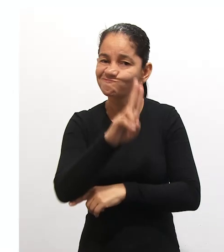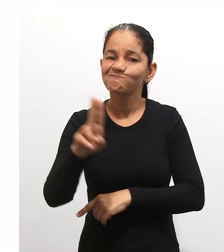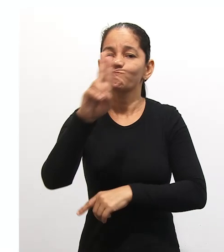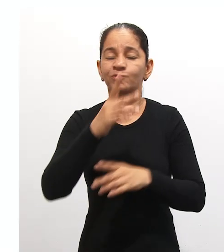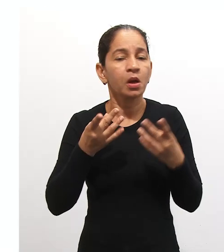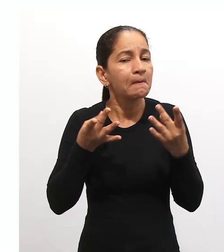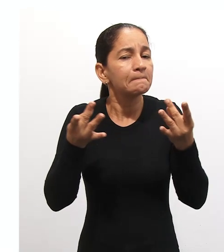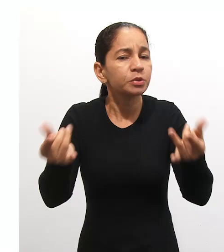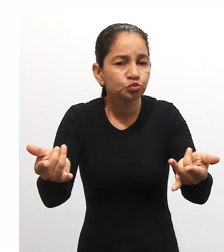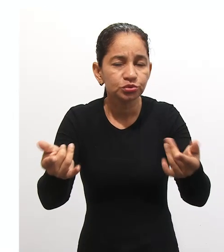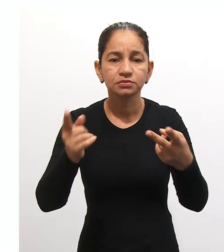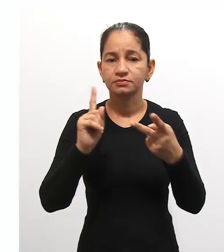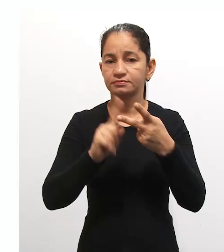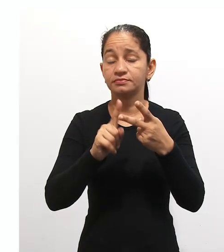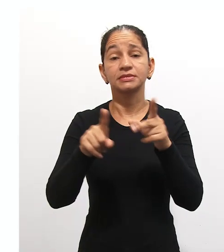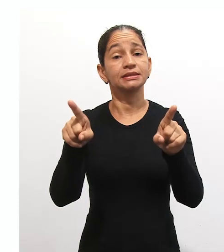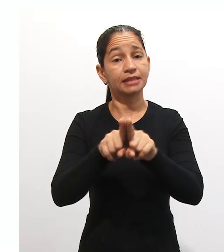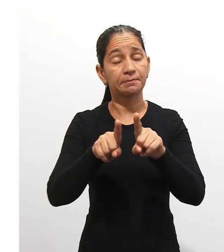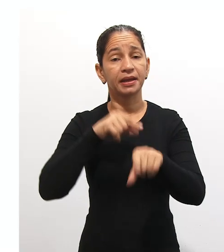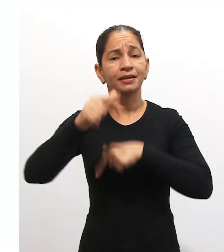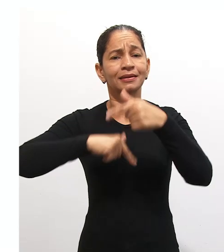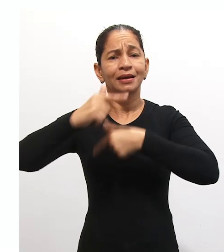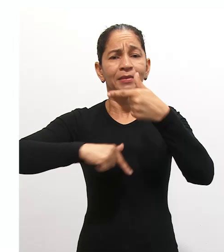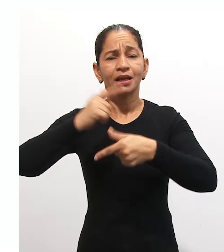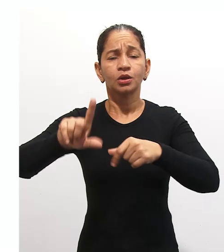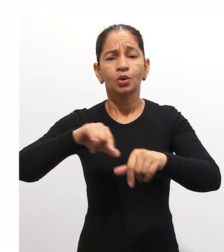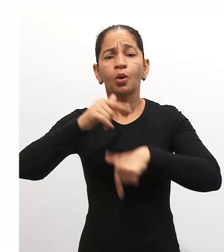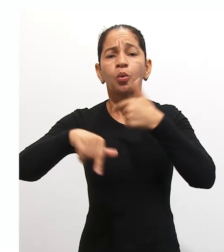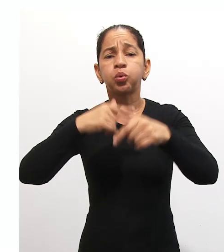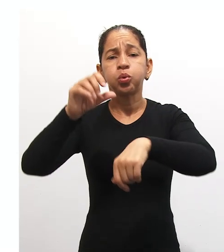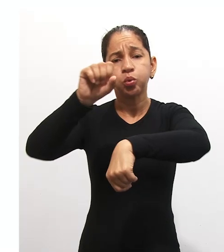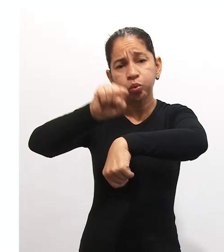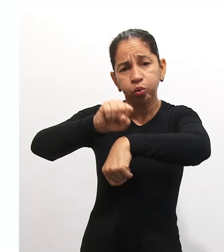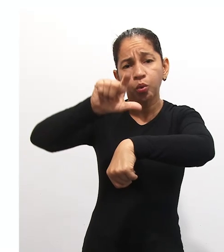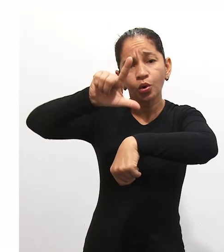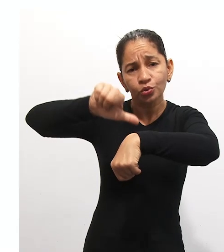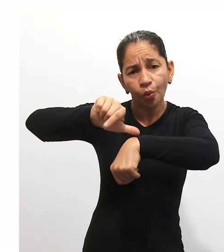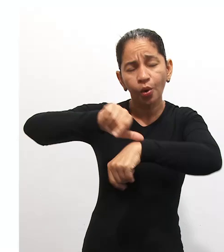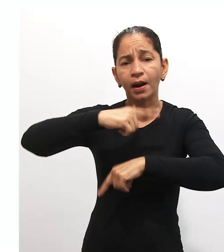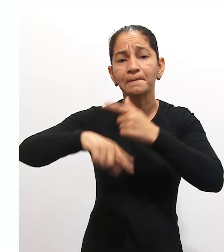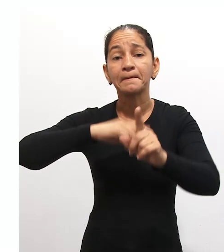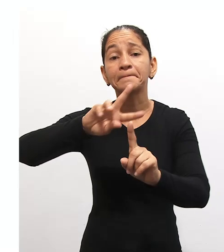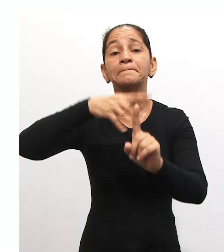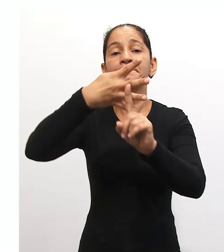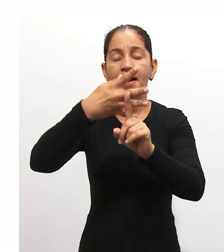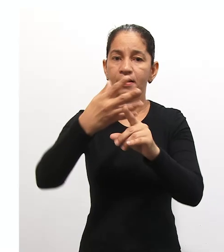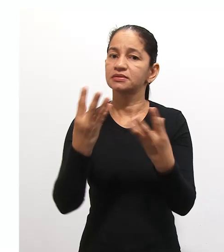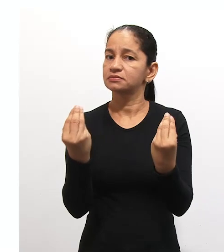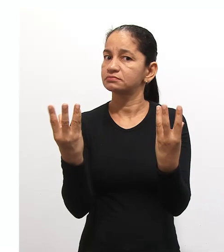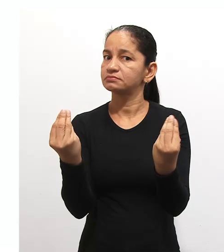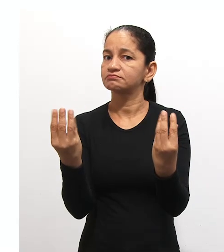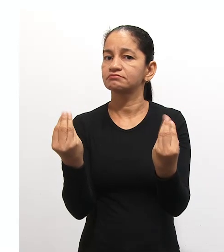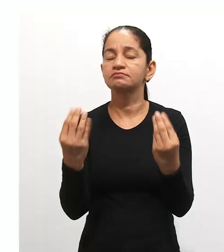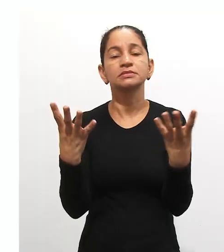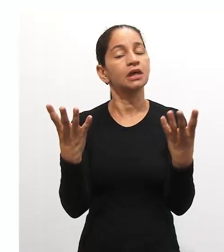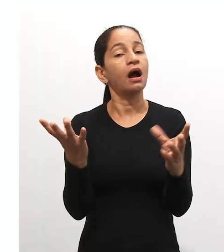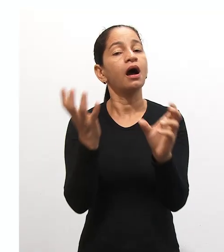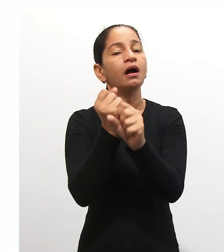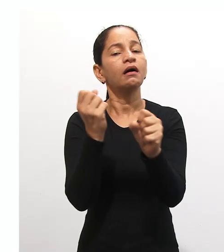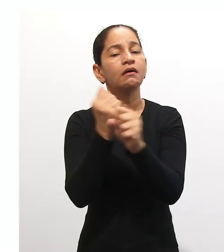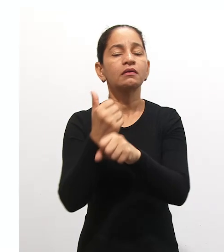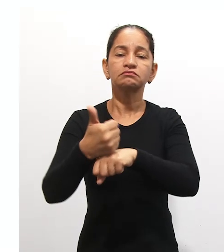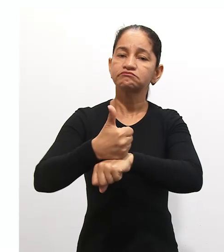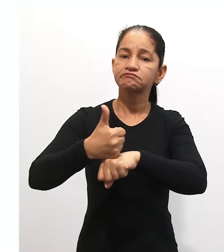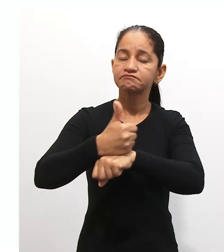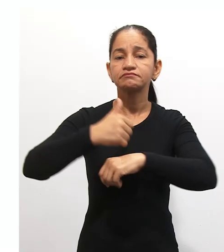na produção. Então, ela conseguiu, né, o controle, o contador gerencial, ele conseguiu